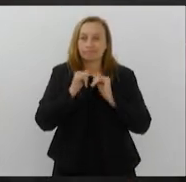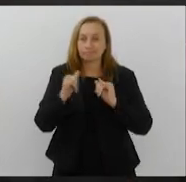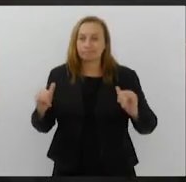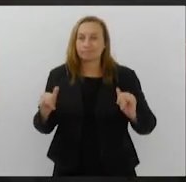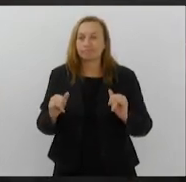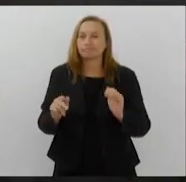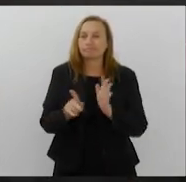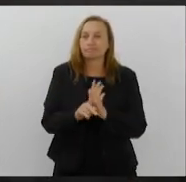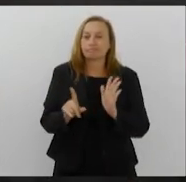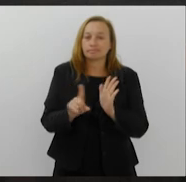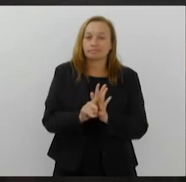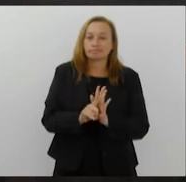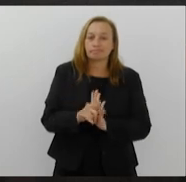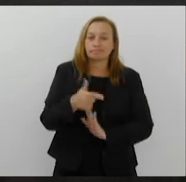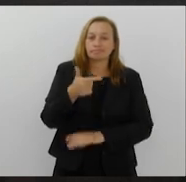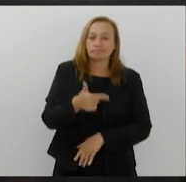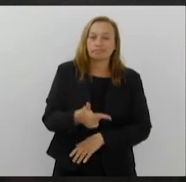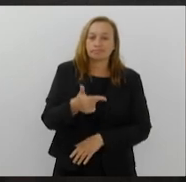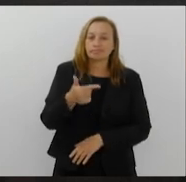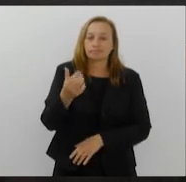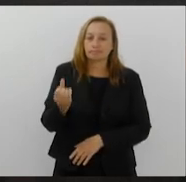Anuncio o projeto de lei número